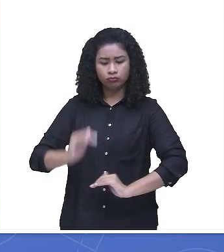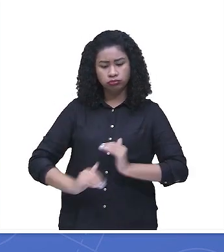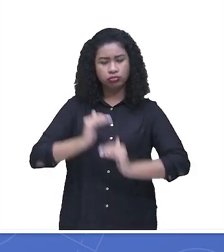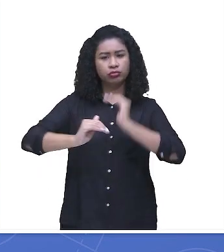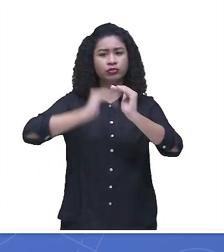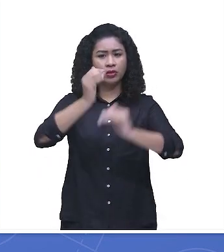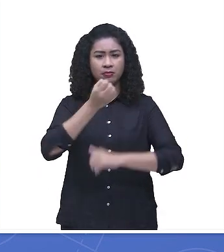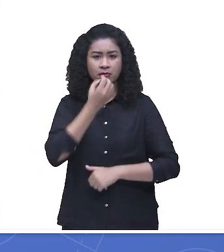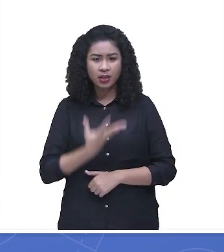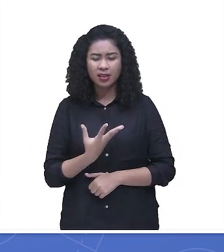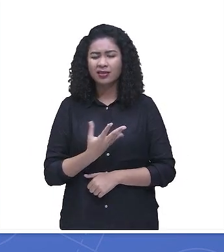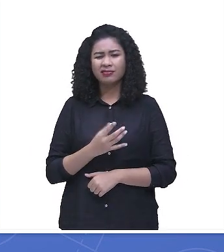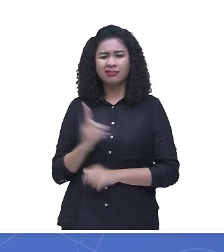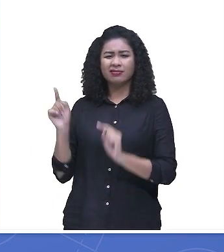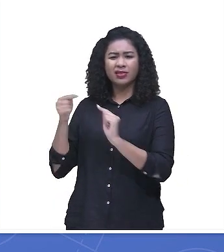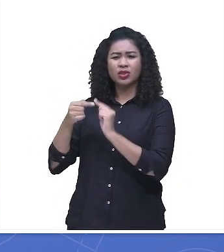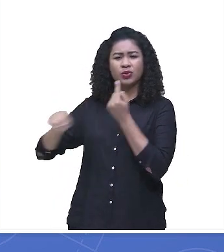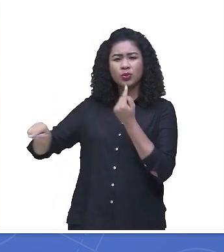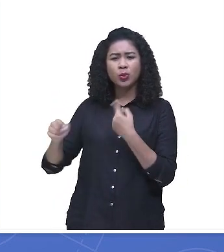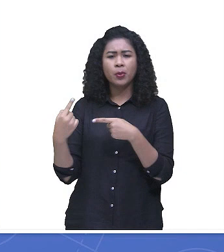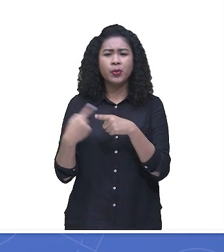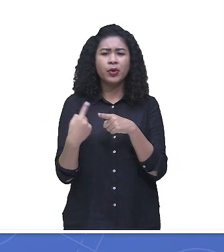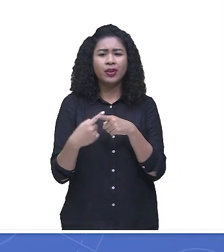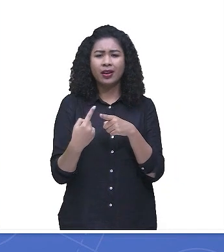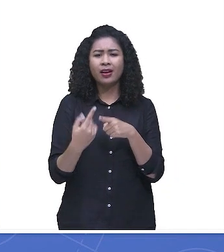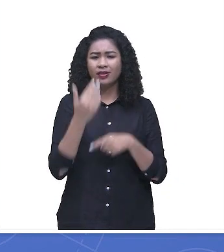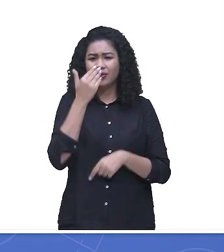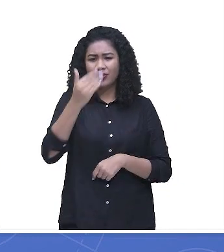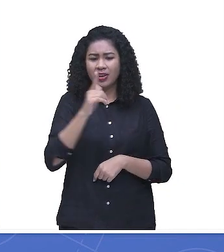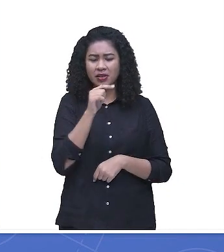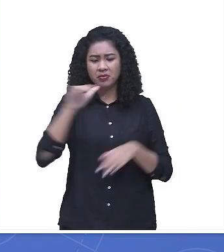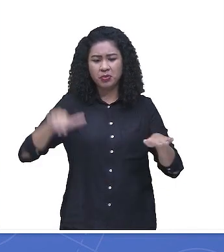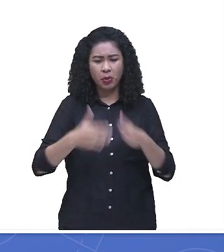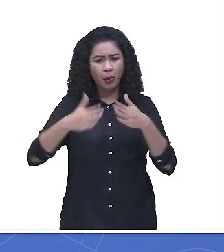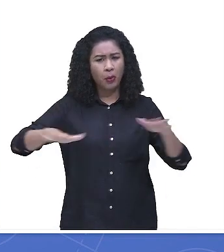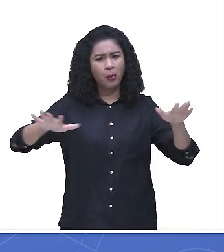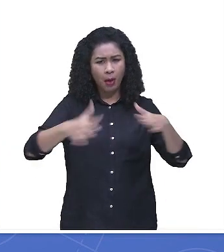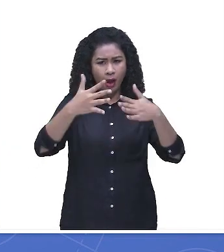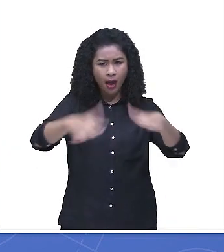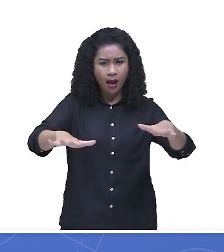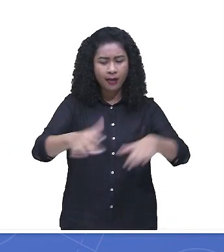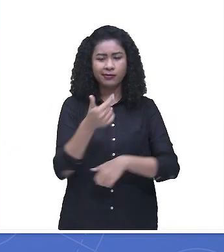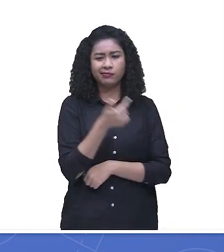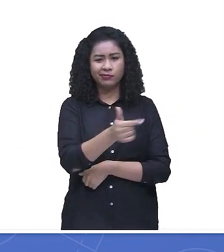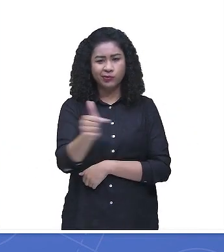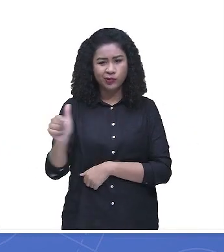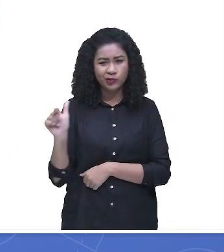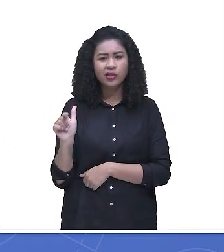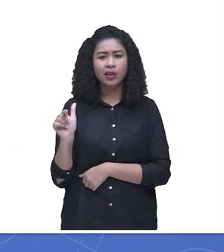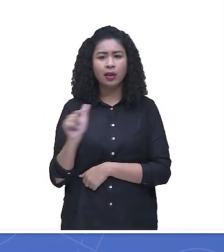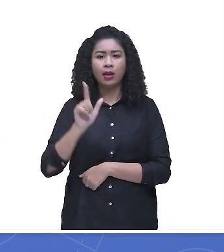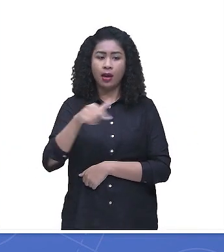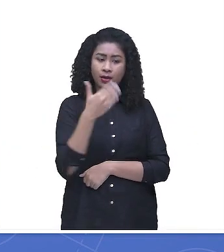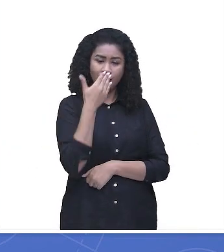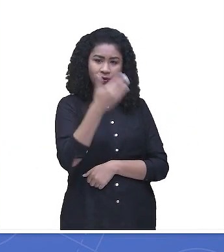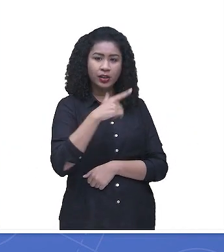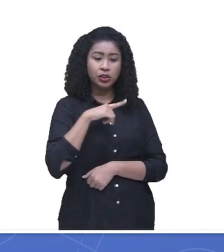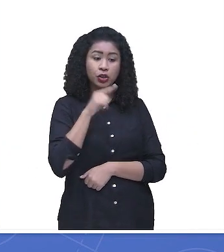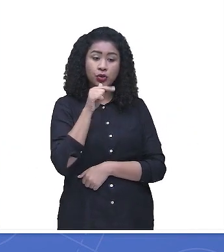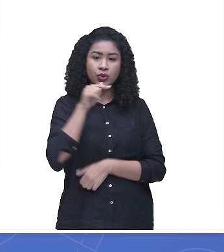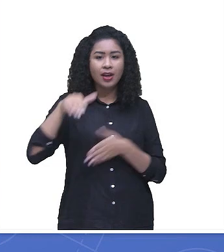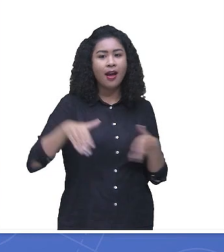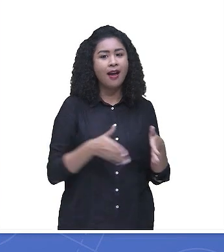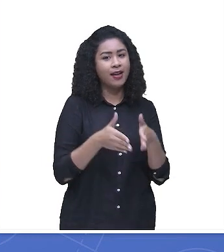Não seria essa porque eles não vão estar de frente para o mar, não é isso, gente? Eles vão estar ali de frente para grandes rios,